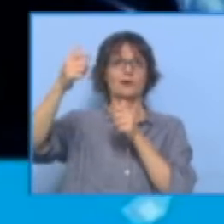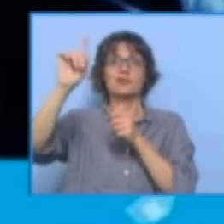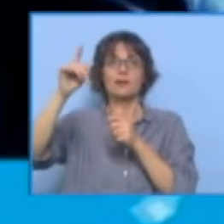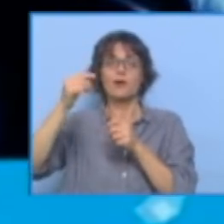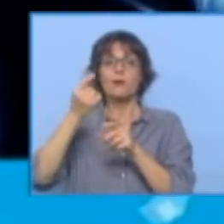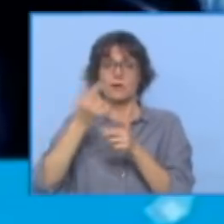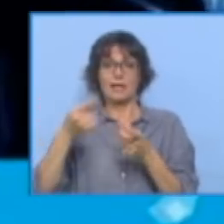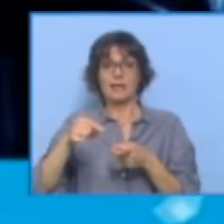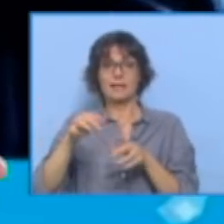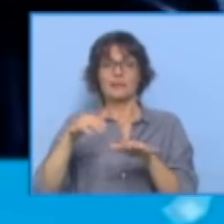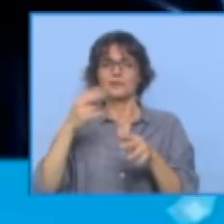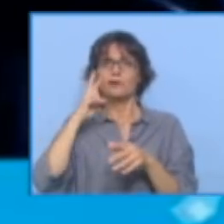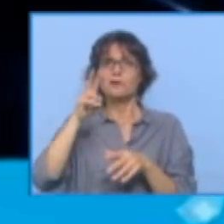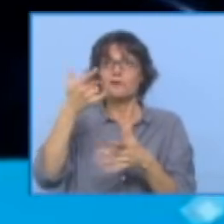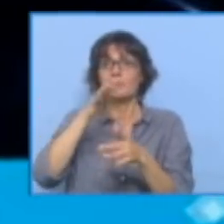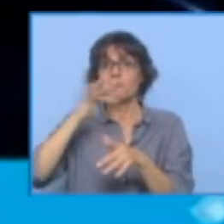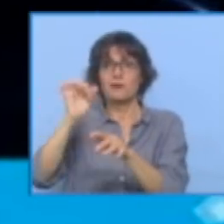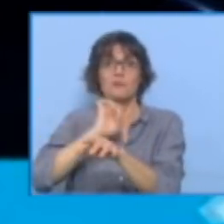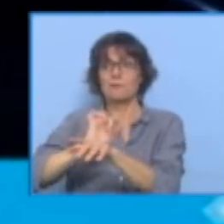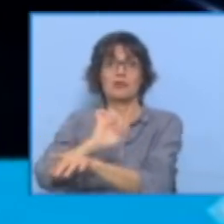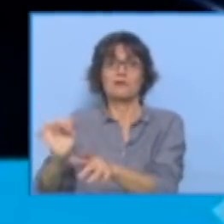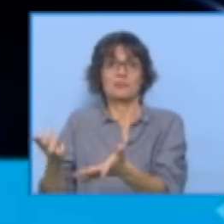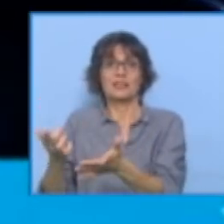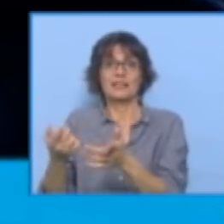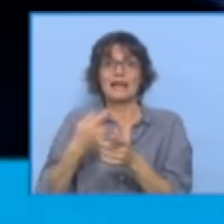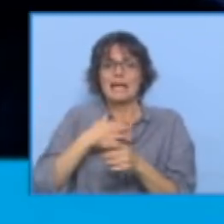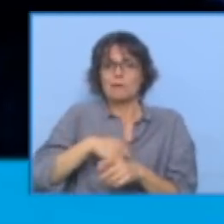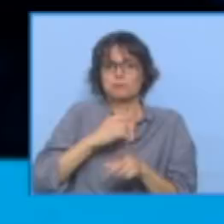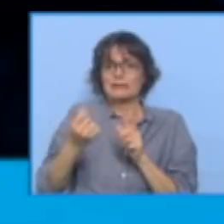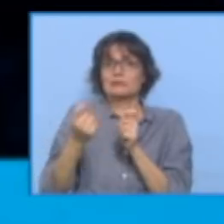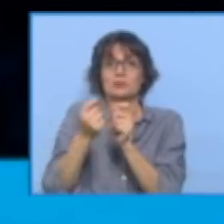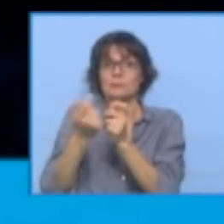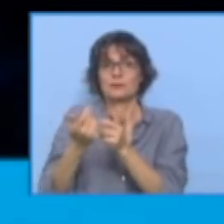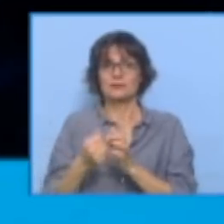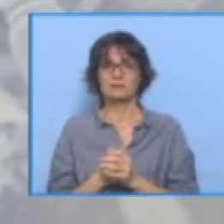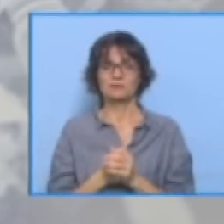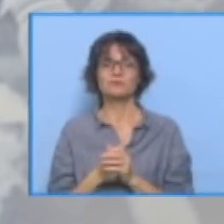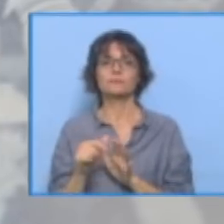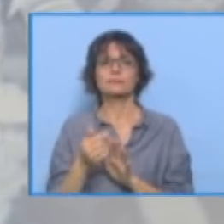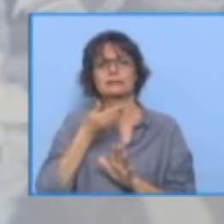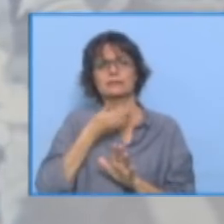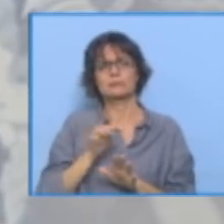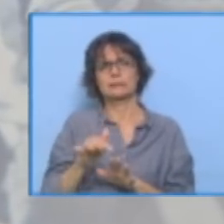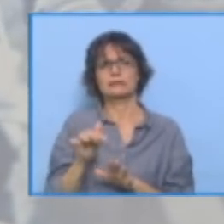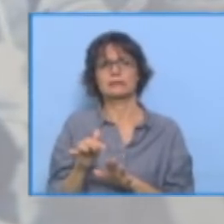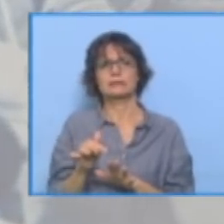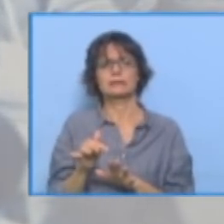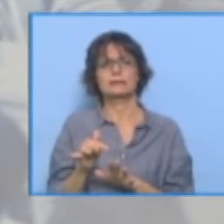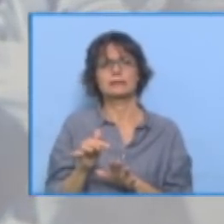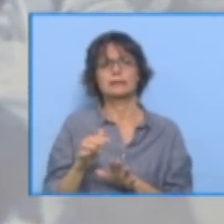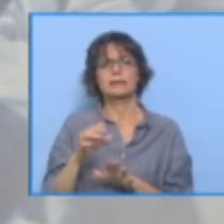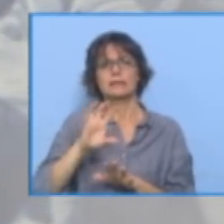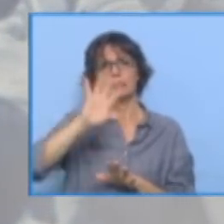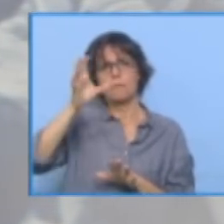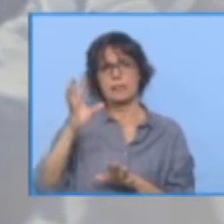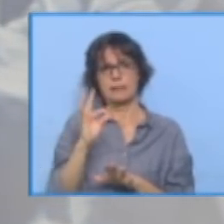de quem está, ainda sentimos mais uma aproximação. Acredito também que essa experiência de serem de 14 nacionalidades